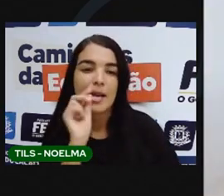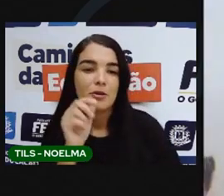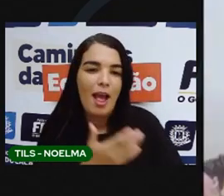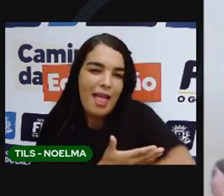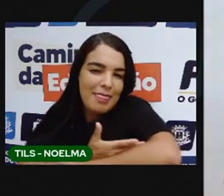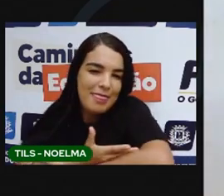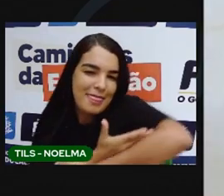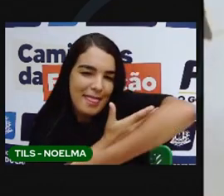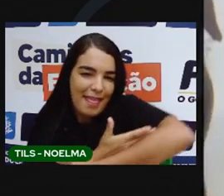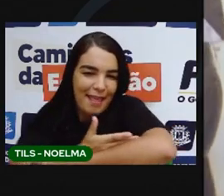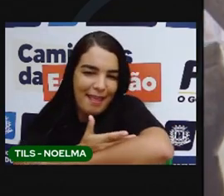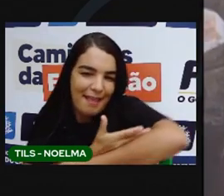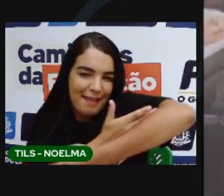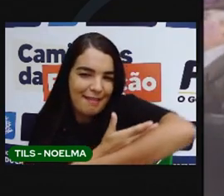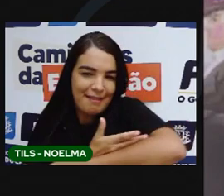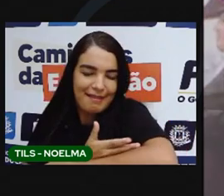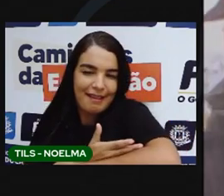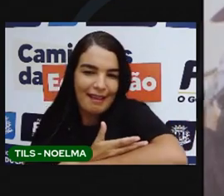também